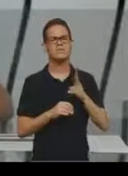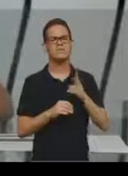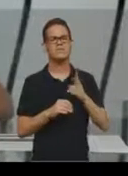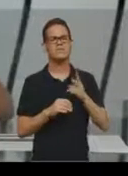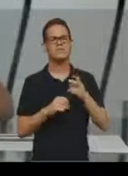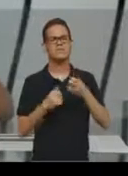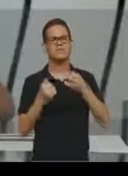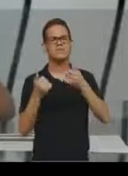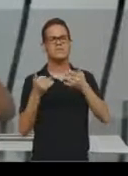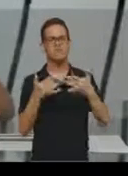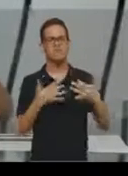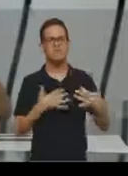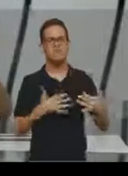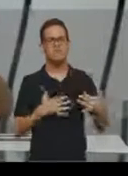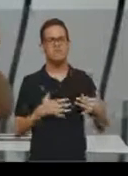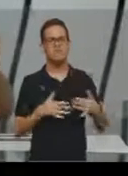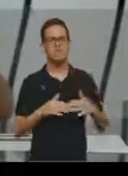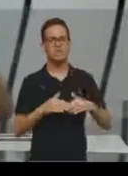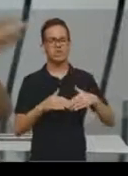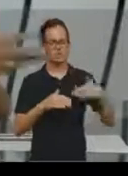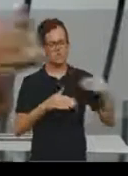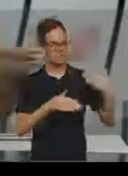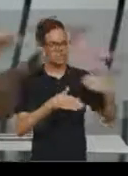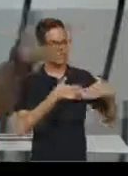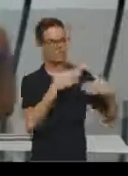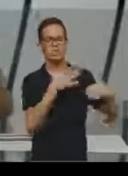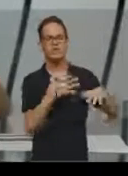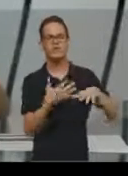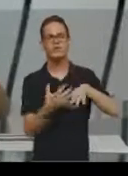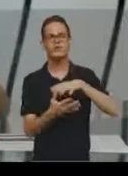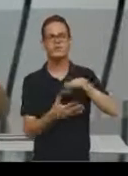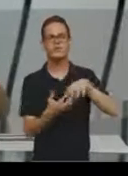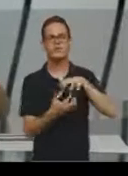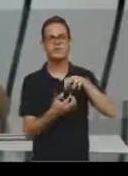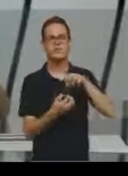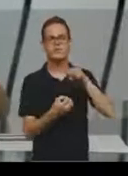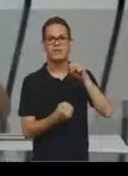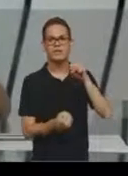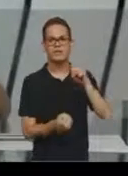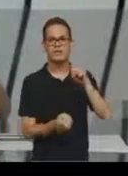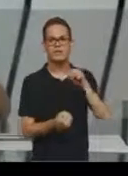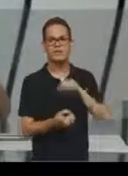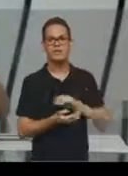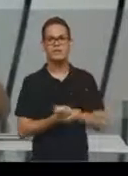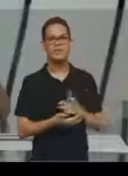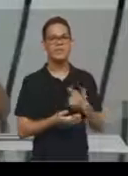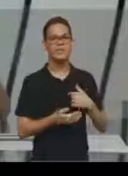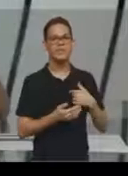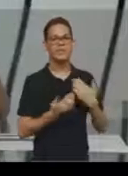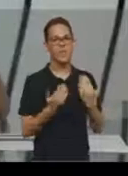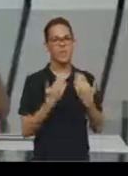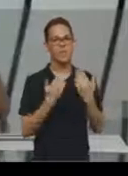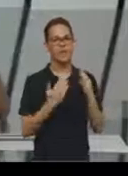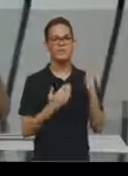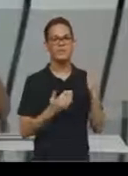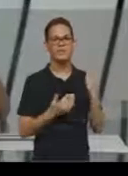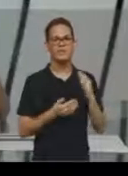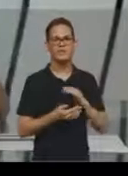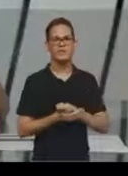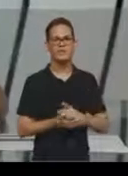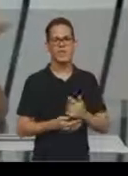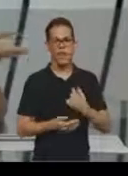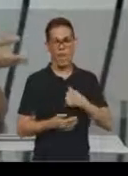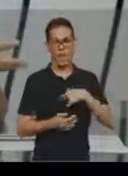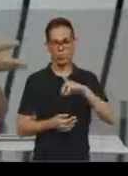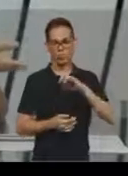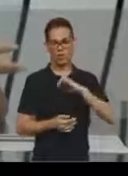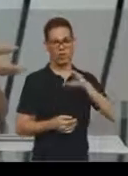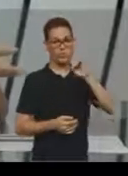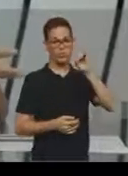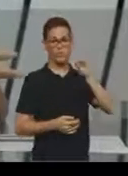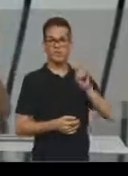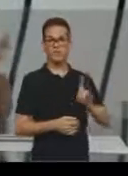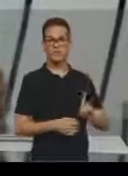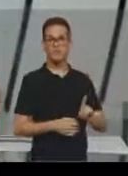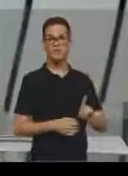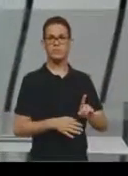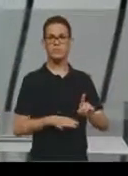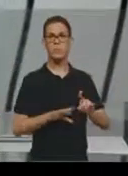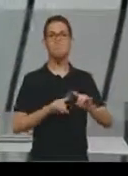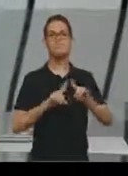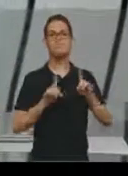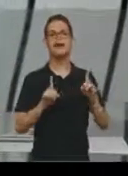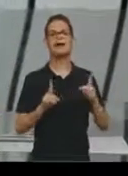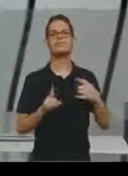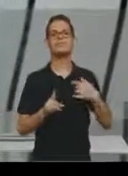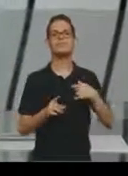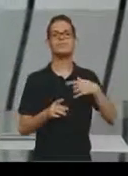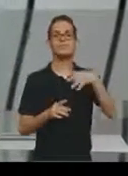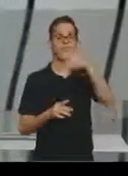questão, né, do desenvolvimento sustentável, vamos levar aí para o lado da biologia, mas a questão de, eu tenho direitos, mas eu esqueço